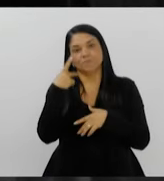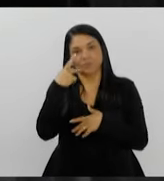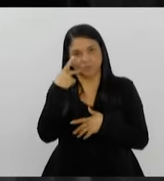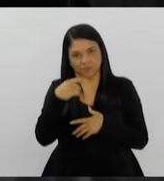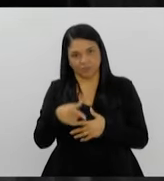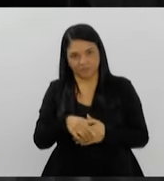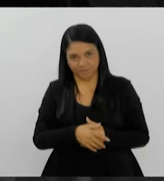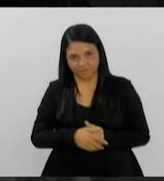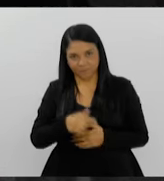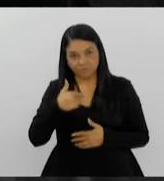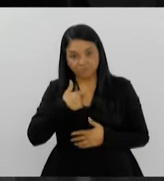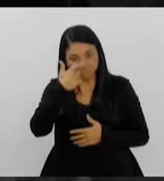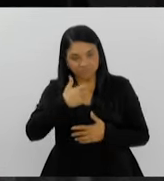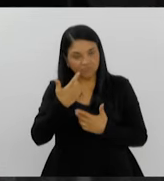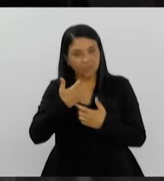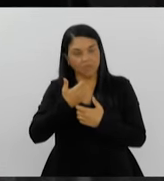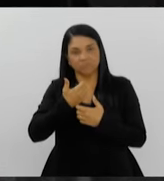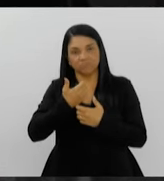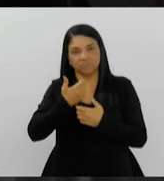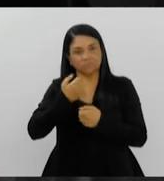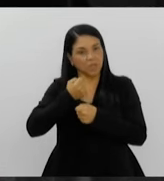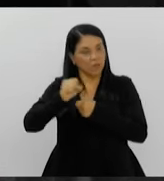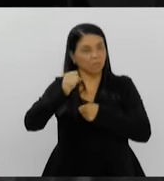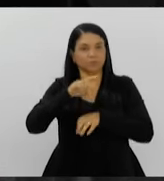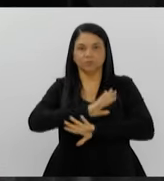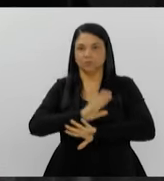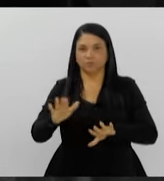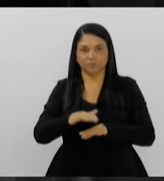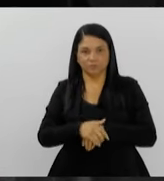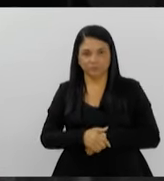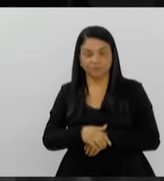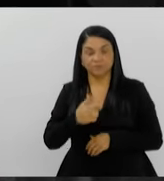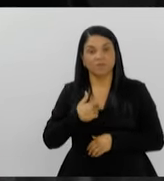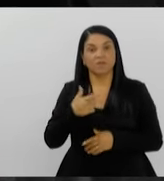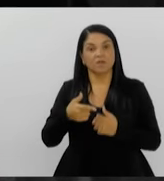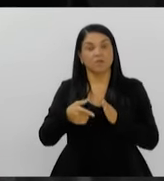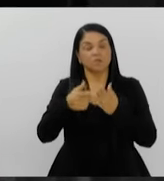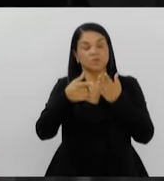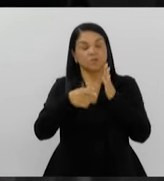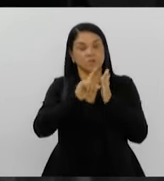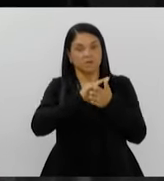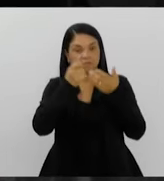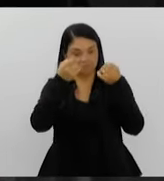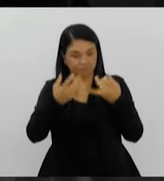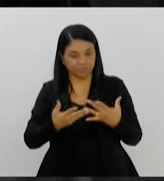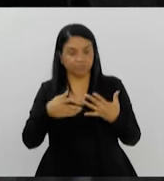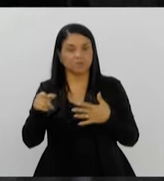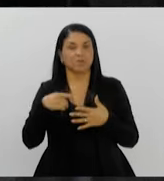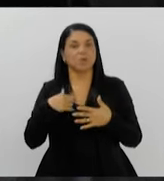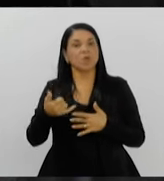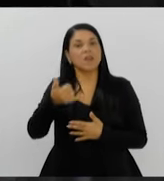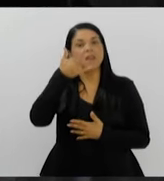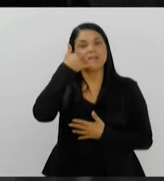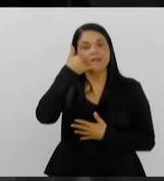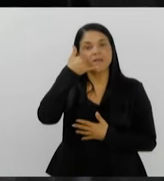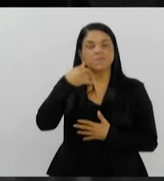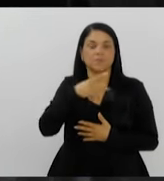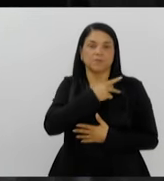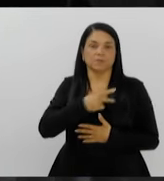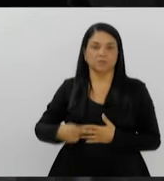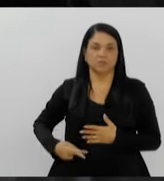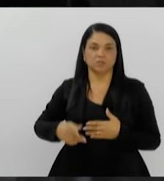presidente como bem disse o presidente Bacelar após o ocorrido Eu liguei para o presidente do meu partido que